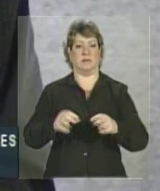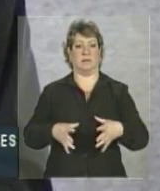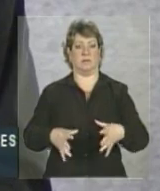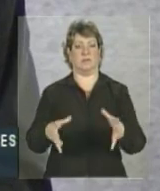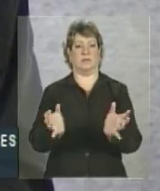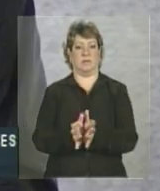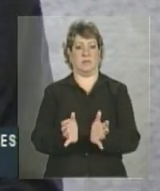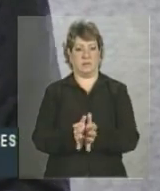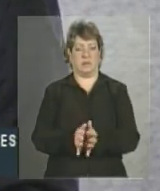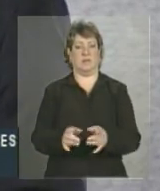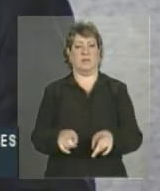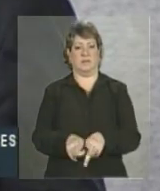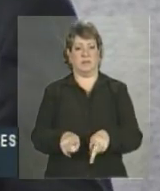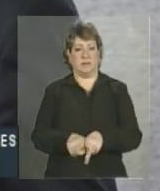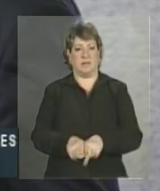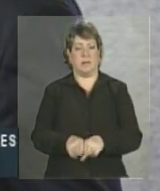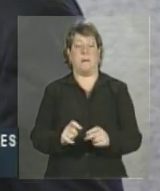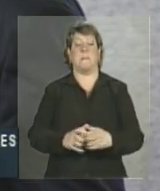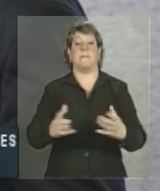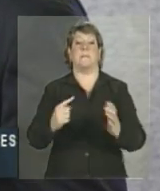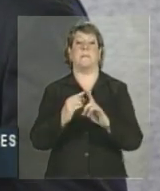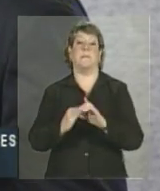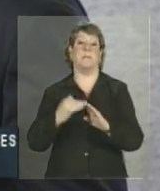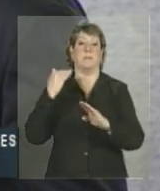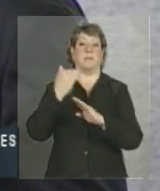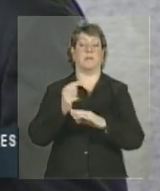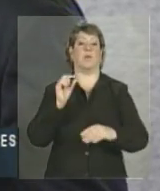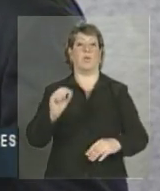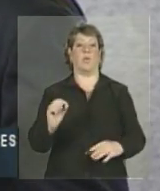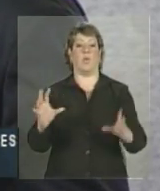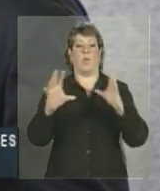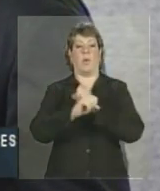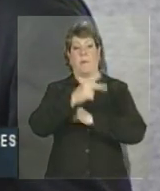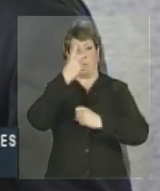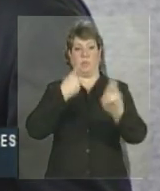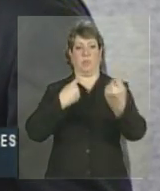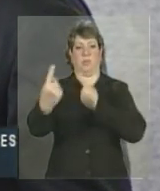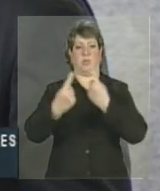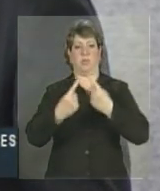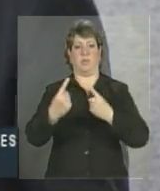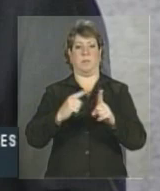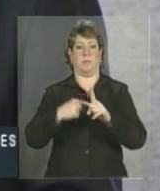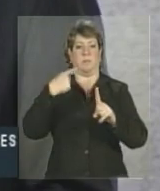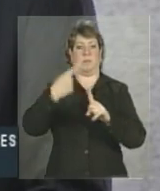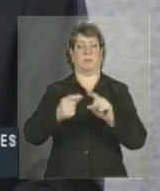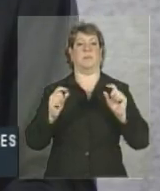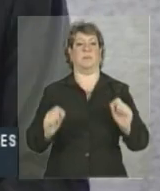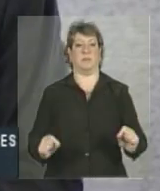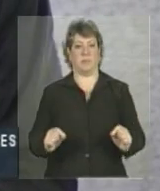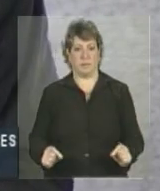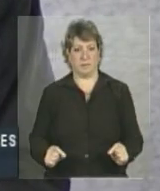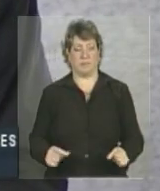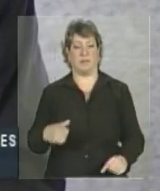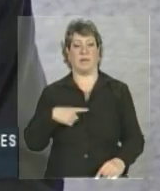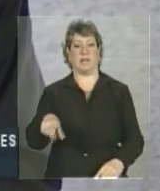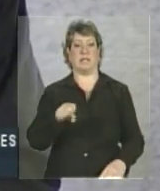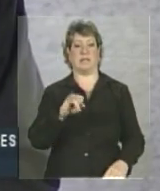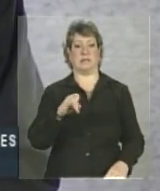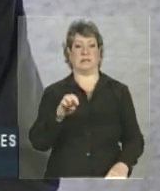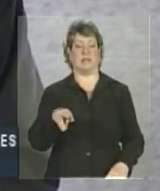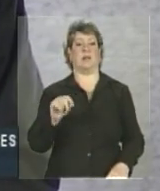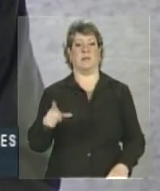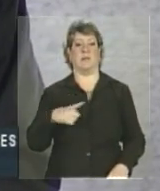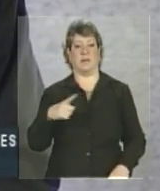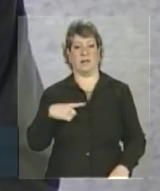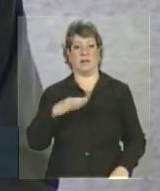Zona Sul, vamos mais do que dobrar o número de passageiros que hoje usa o sistema do nosso metrô